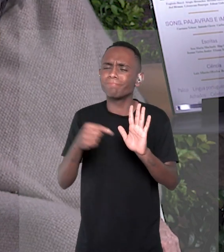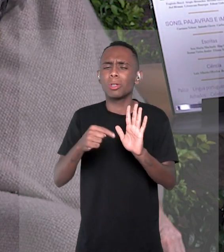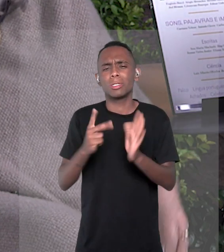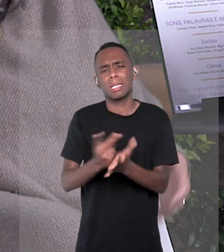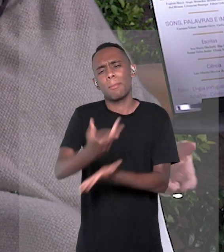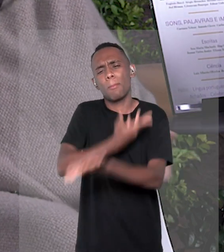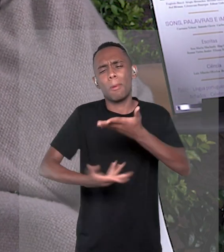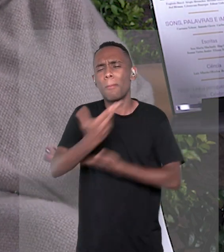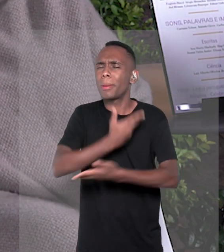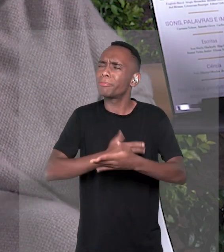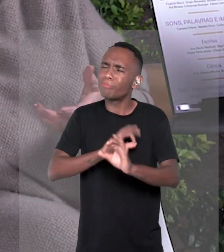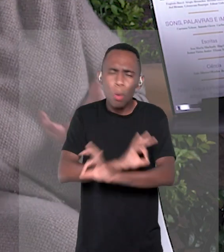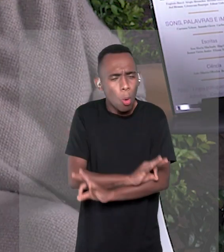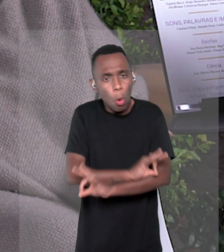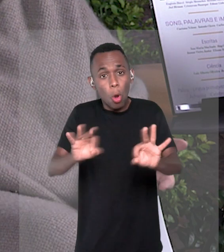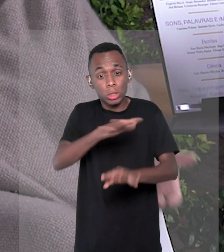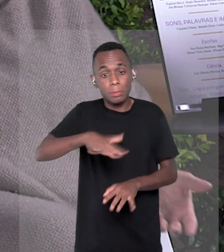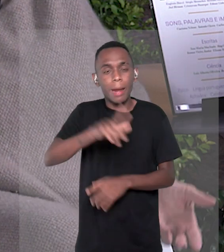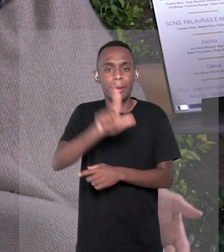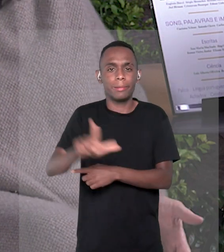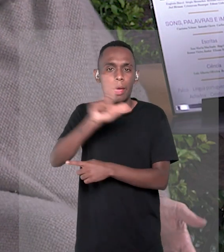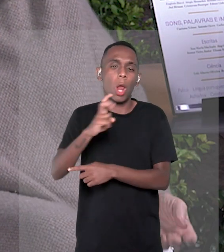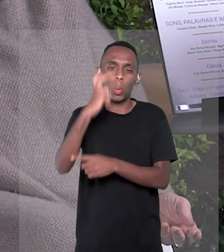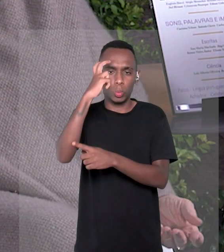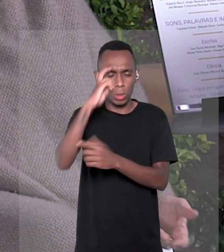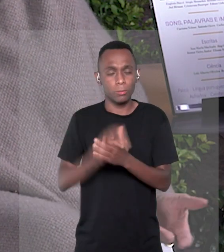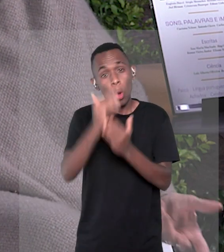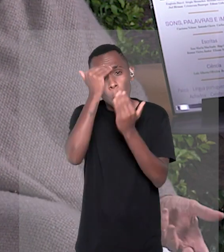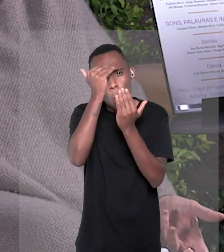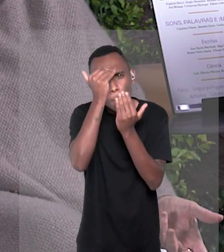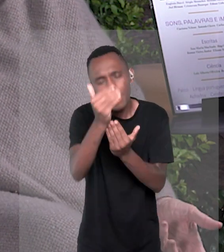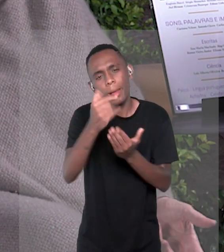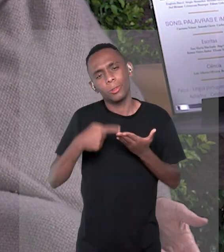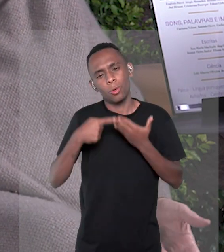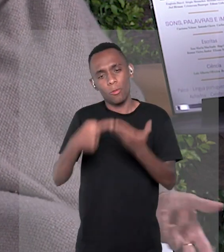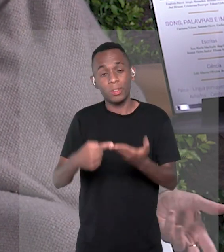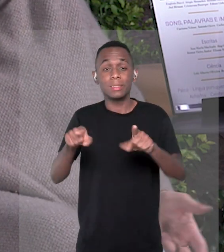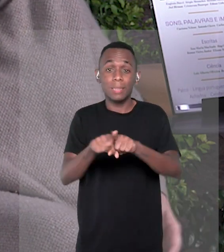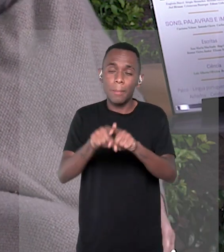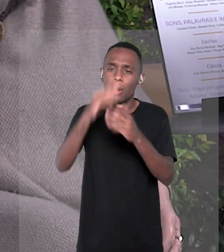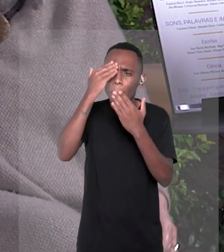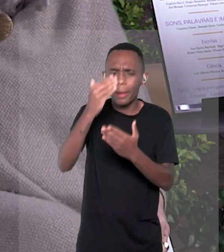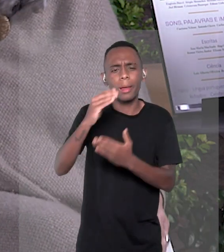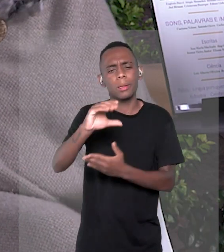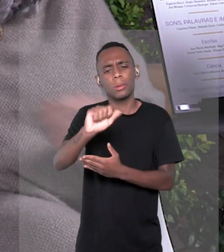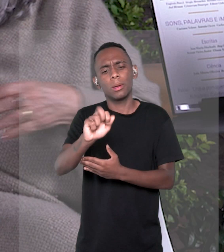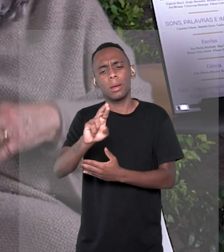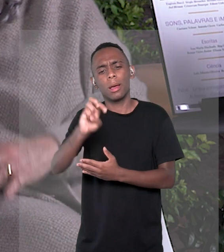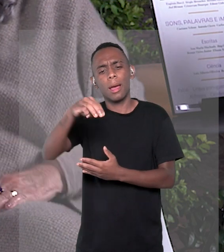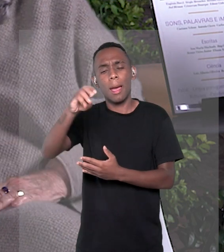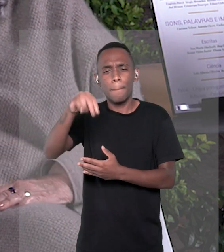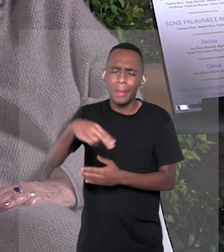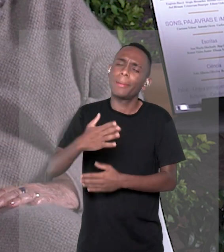seu convite. Carmen, amiga querida, eu agradeço muitíssimo sua presença também. E